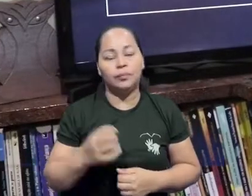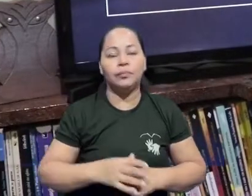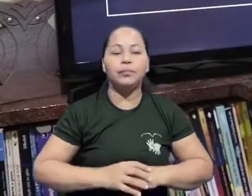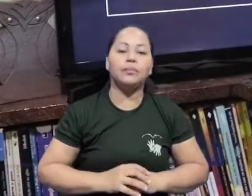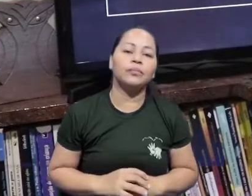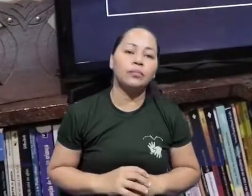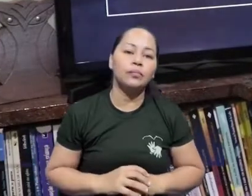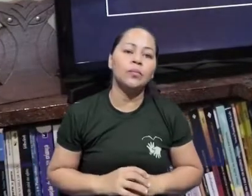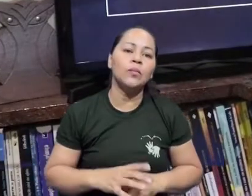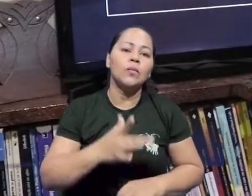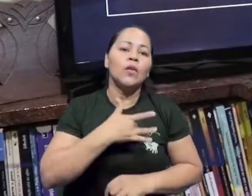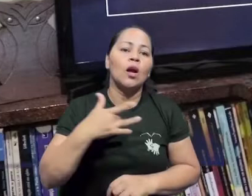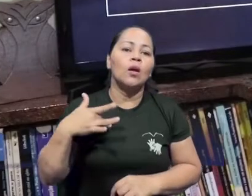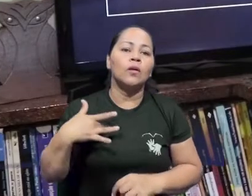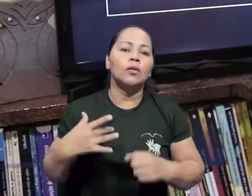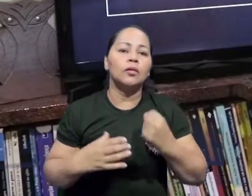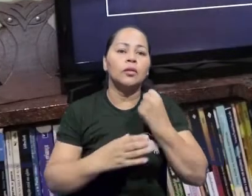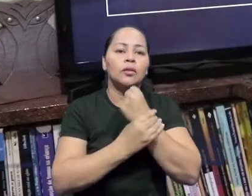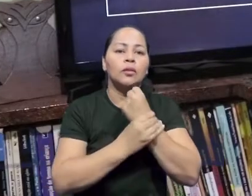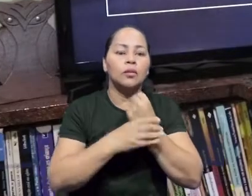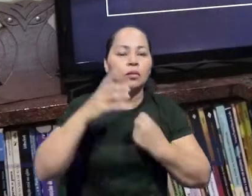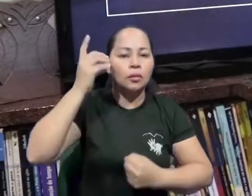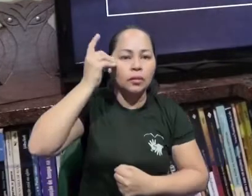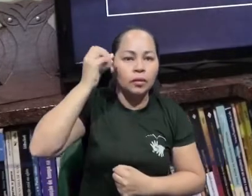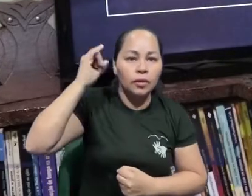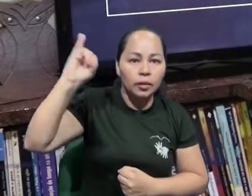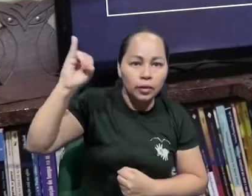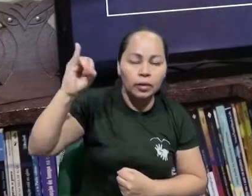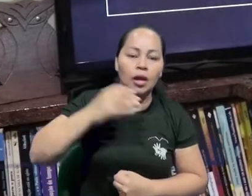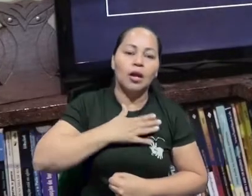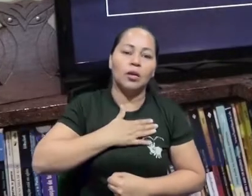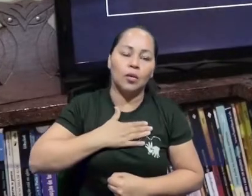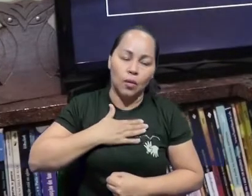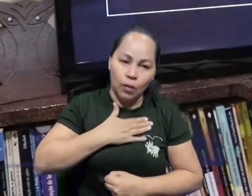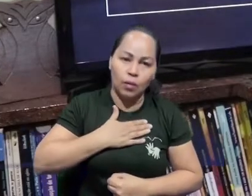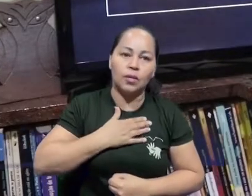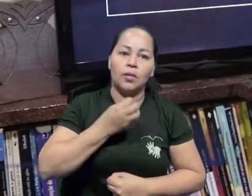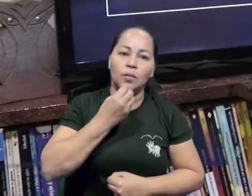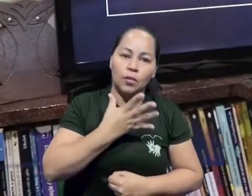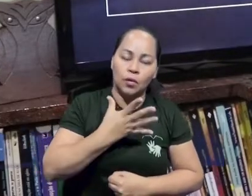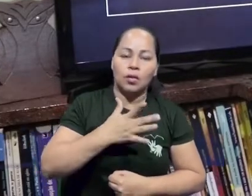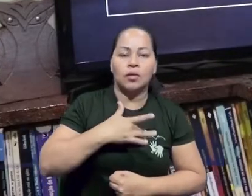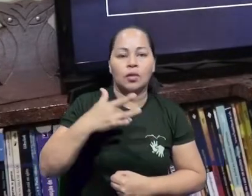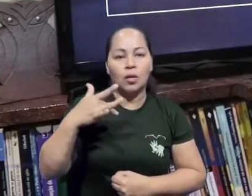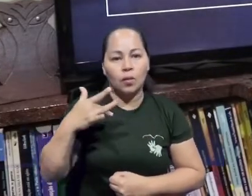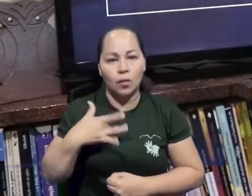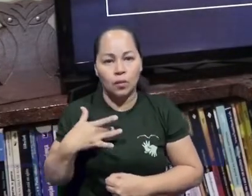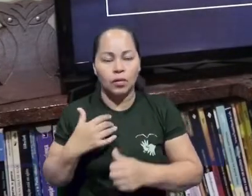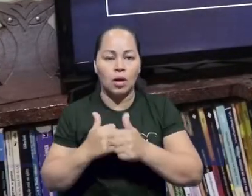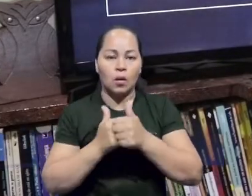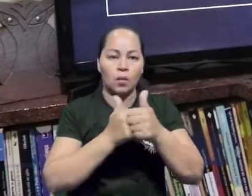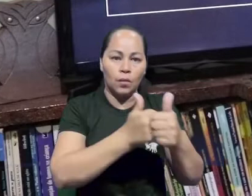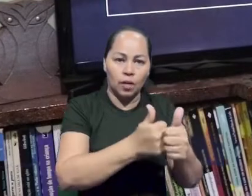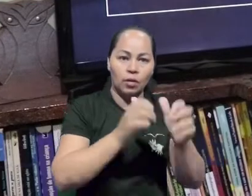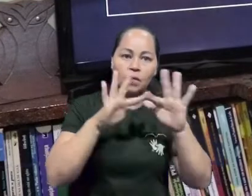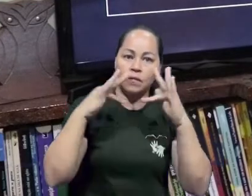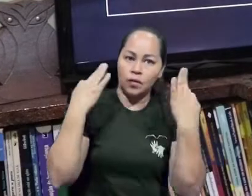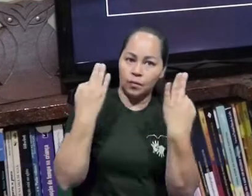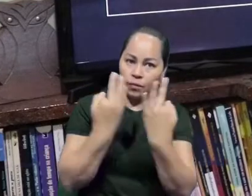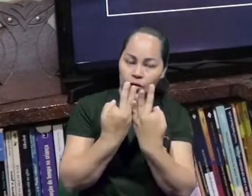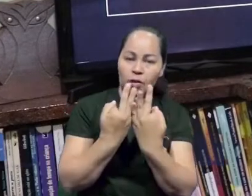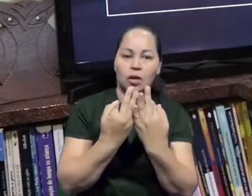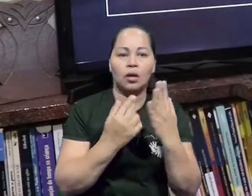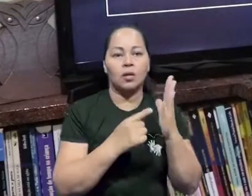taxativa, tá? Saúde e segurança. DI leve. Goza de boa saúde, ótimo acompanhamento familiar nessa questão